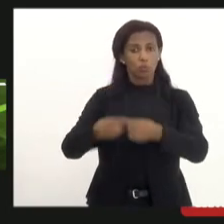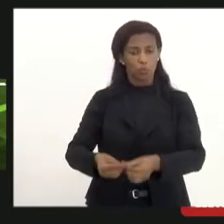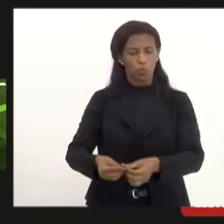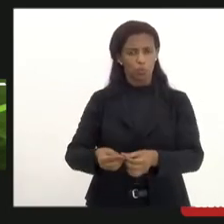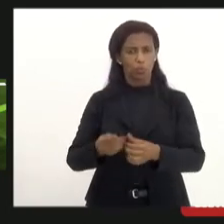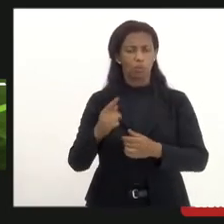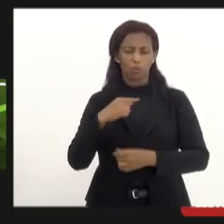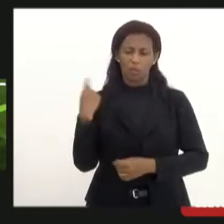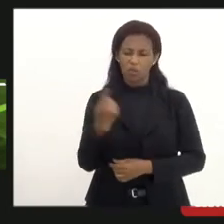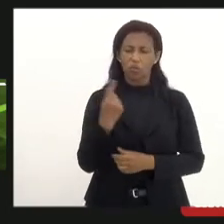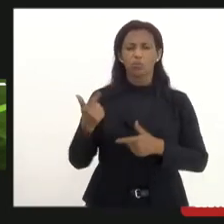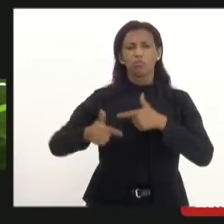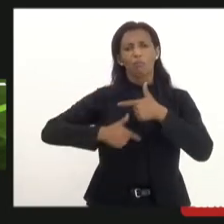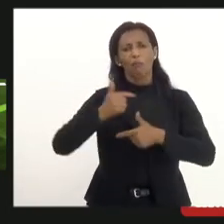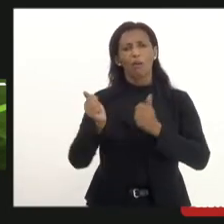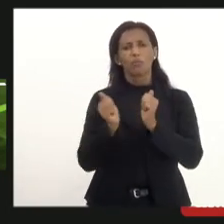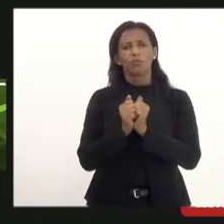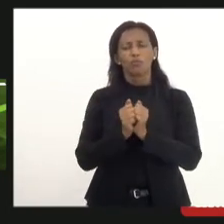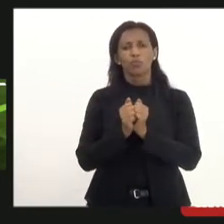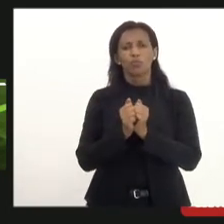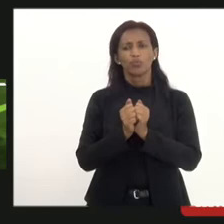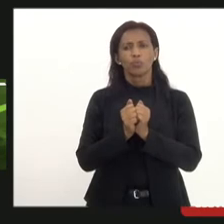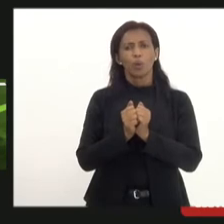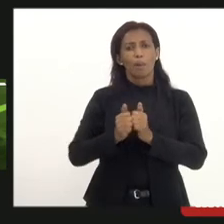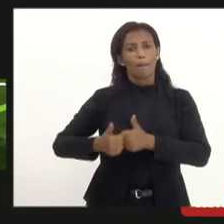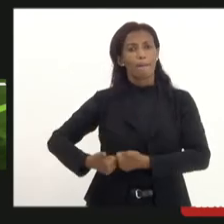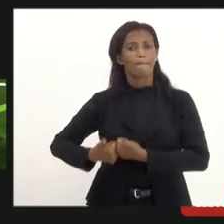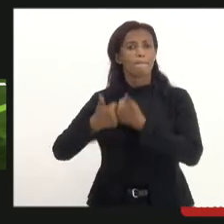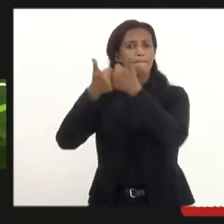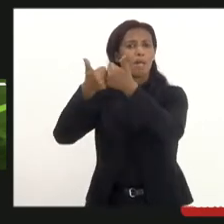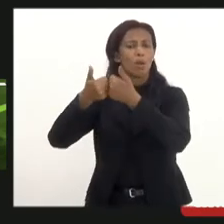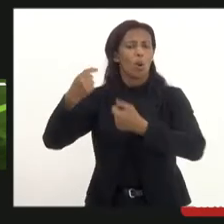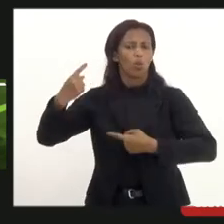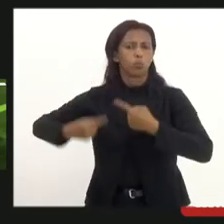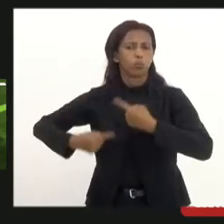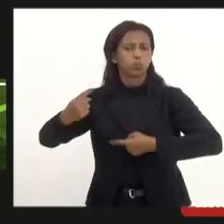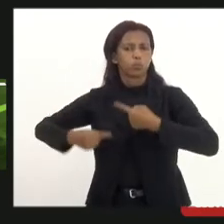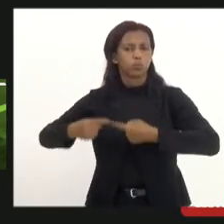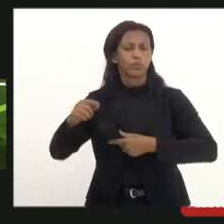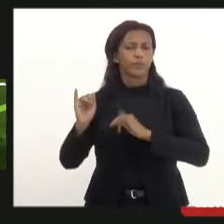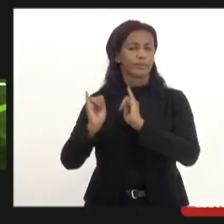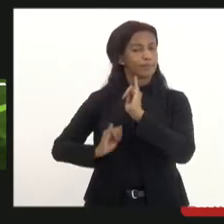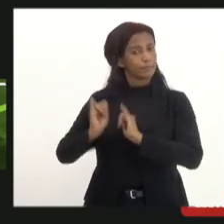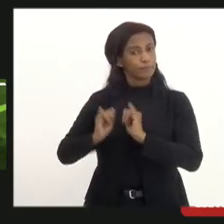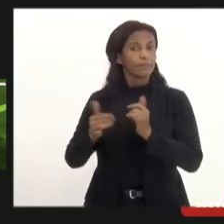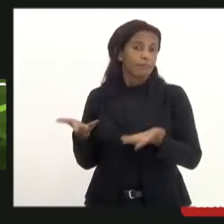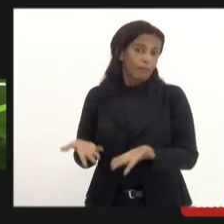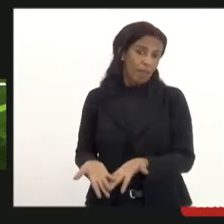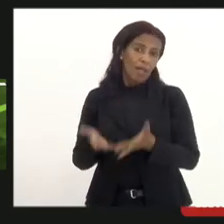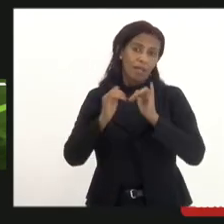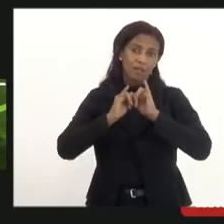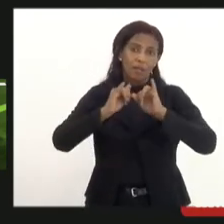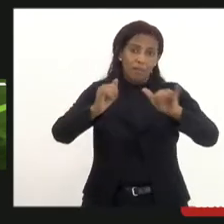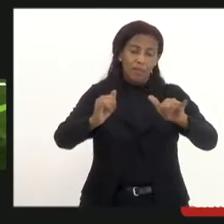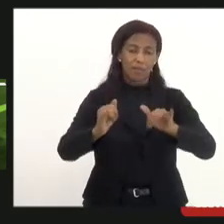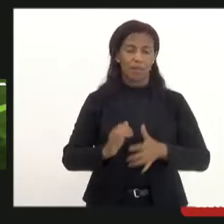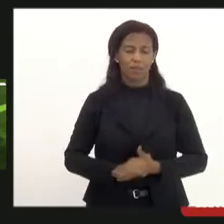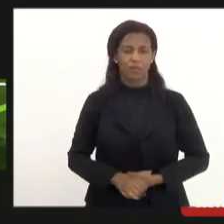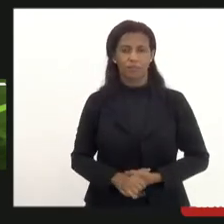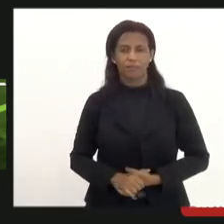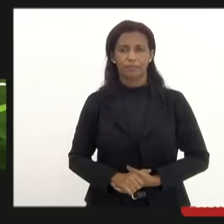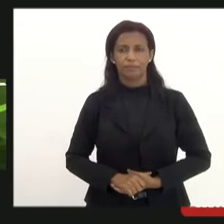podemos trabalhar juntos em prol da melhor competitividade da indústria. Eu acho que é isso, essa é a mensagem que a gente pode passar